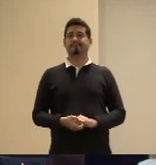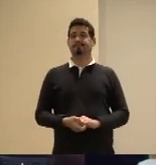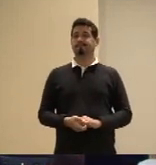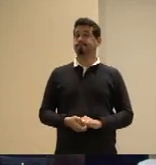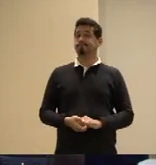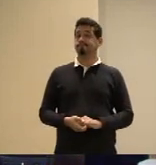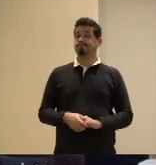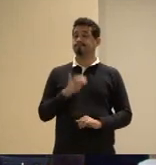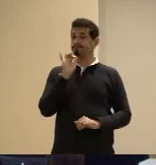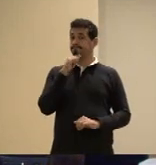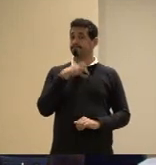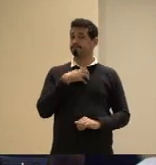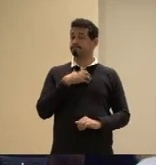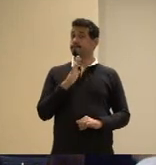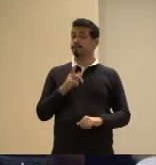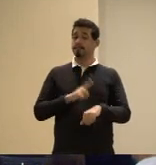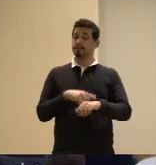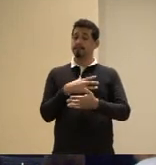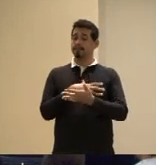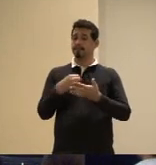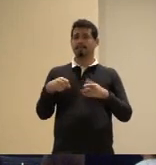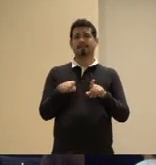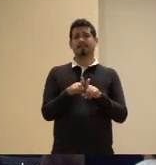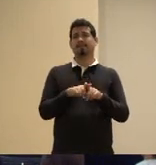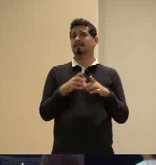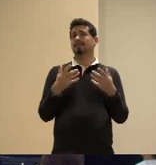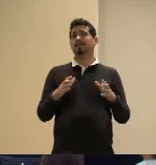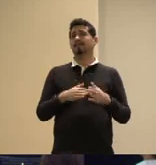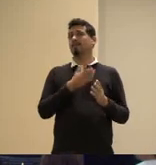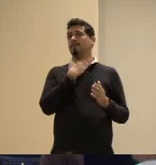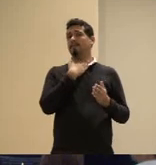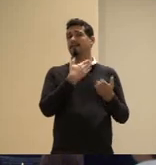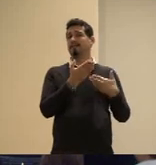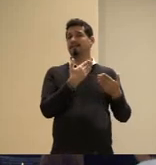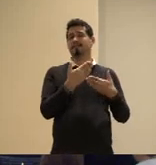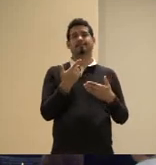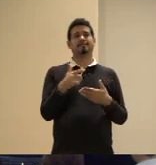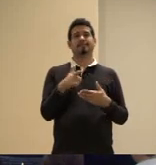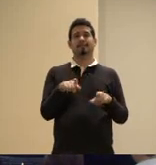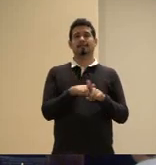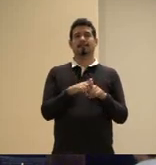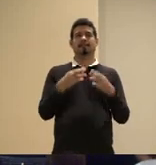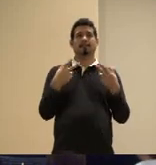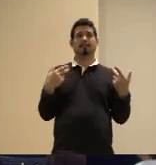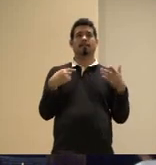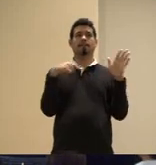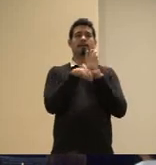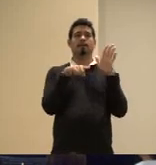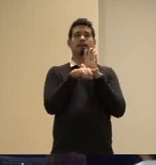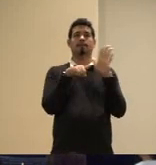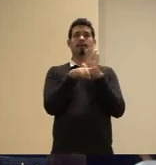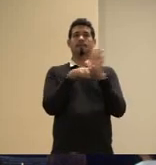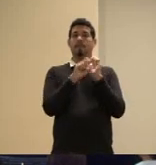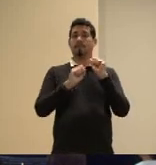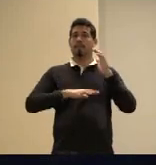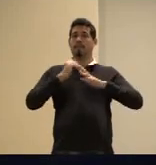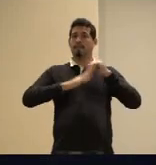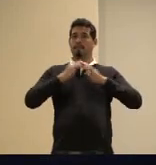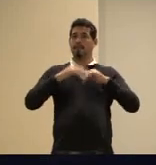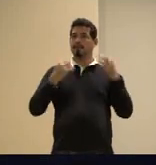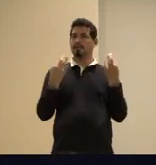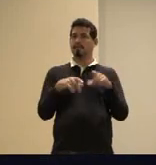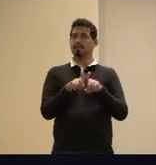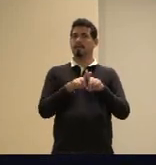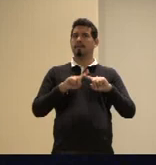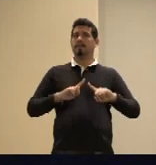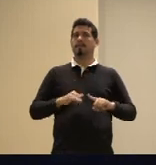Infelizmente, considerando adiantado da hora, não teremos debate, né, que certamente muitas perguntas poderiam ser colocadas em prática. Para a